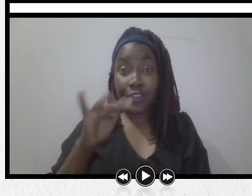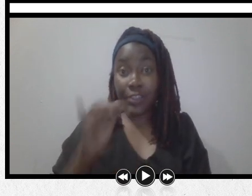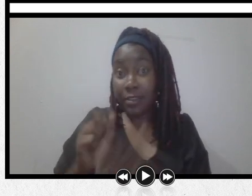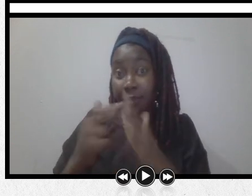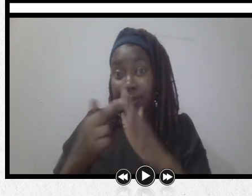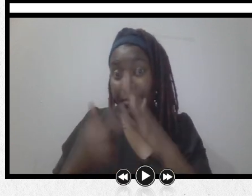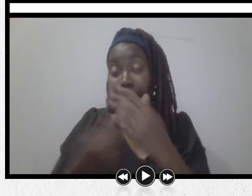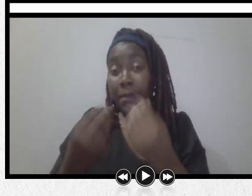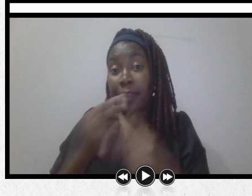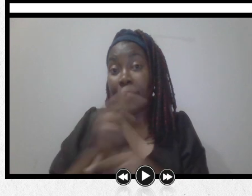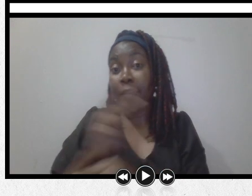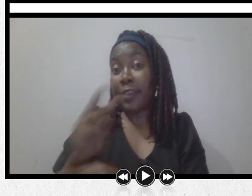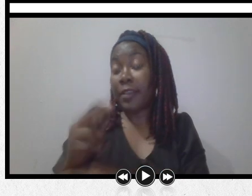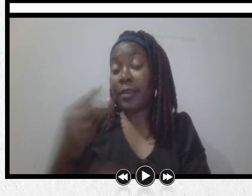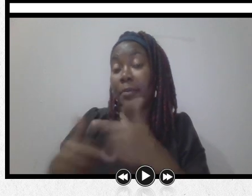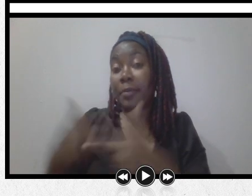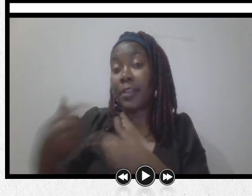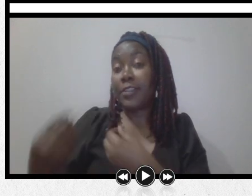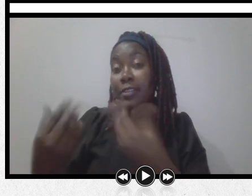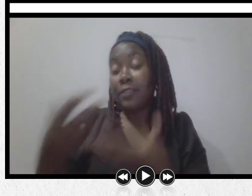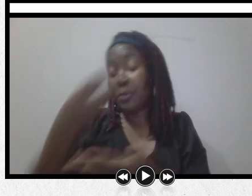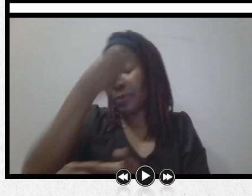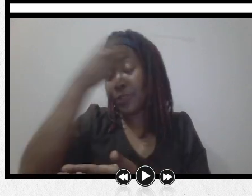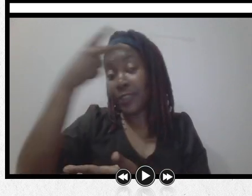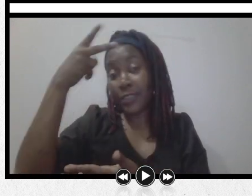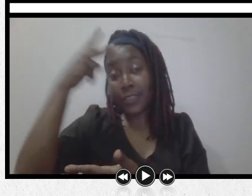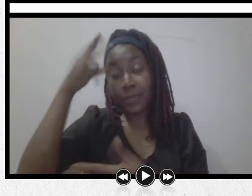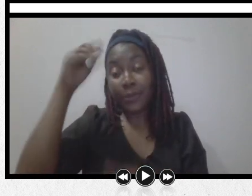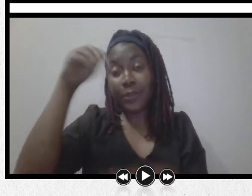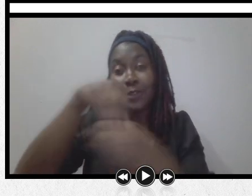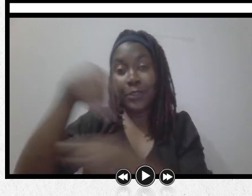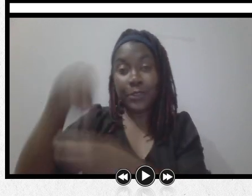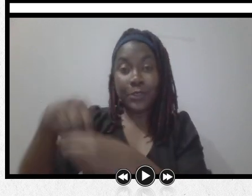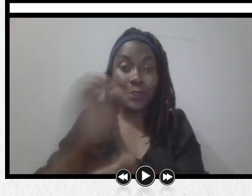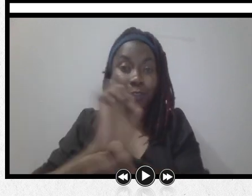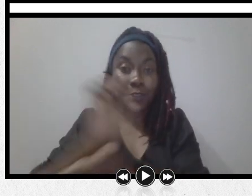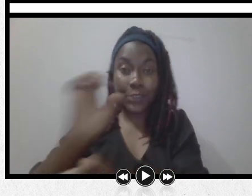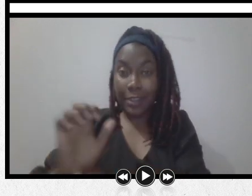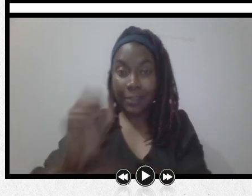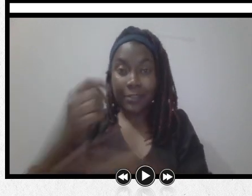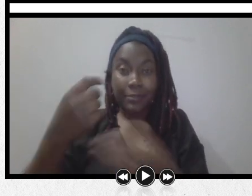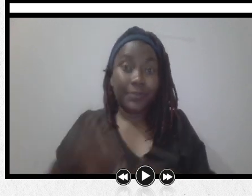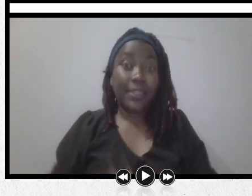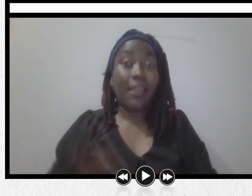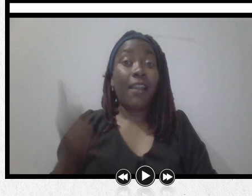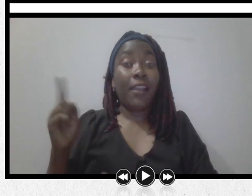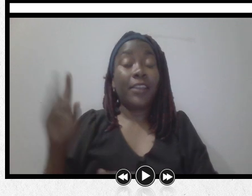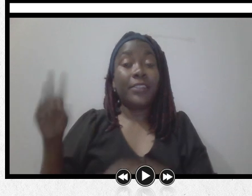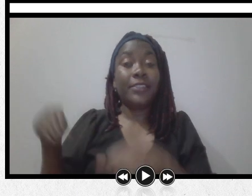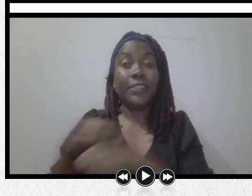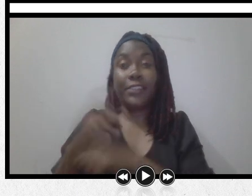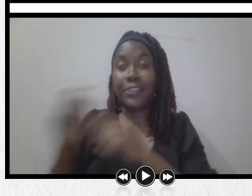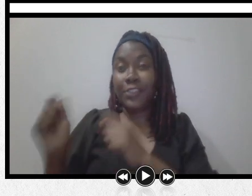possa fiscalizar aqui e prestar serviço para os municípios inseridos naquele estado da federação. Aqui eu trago no slide